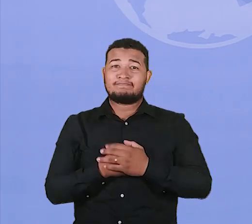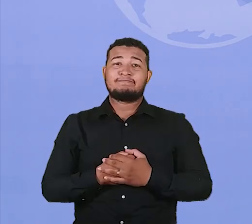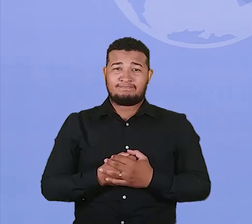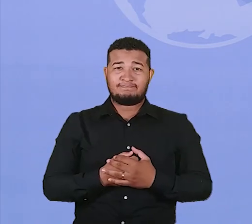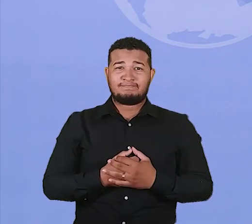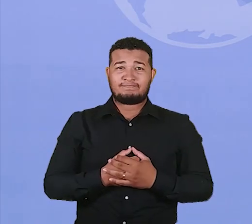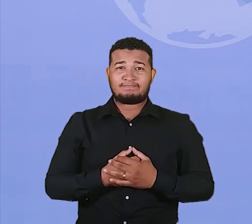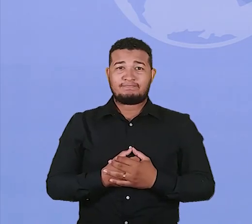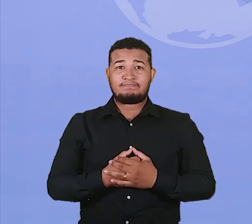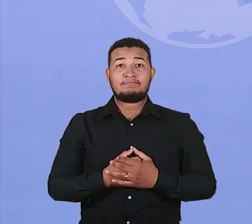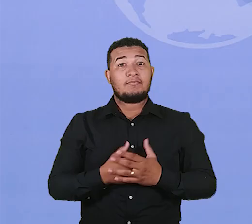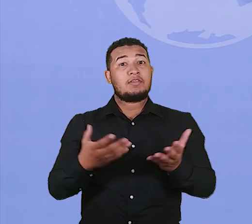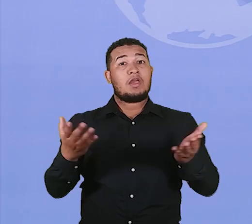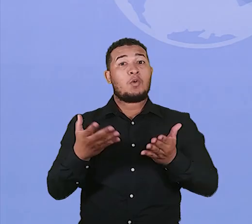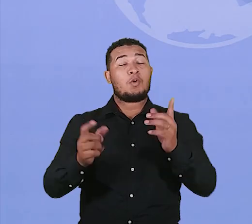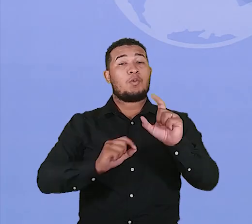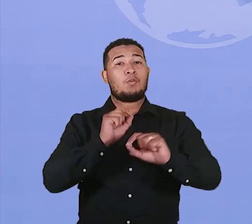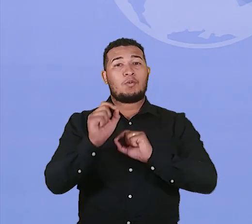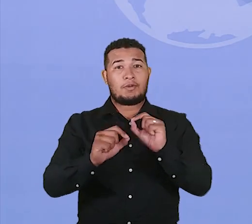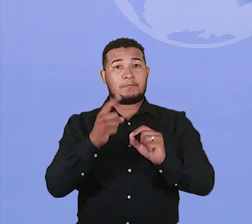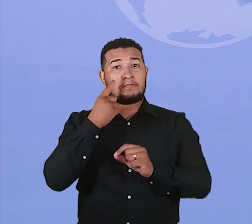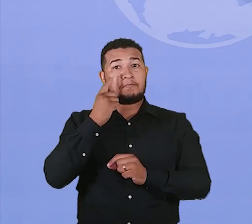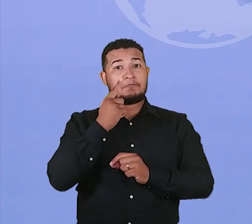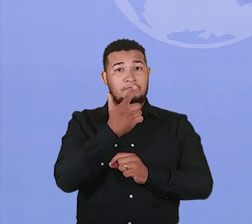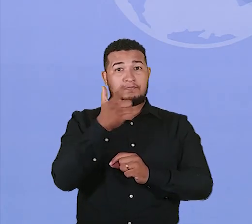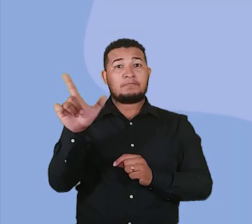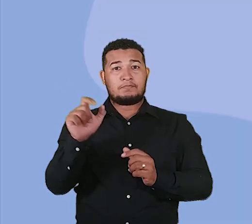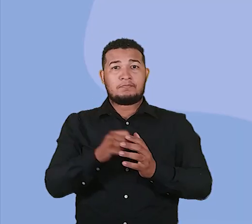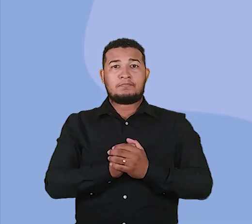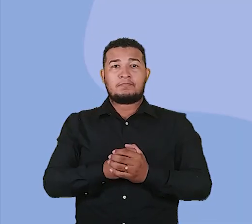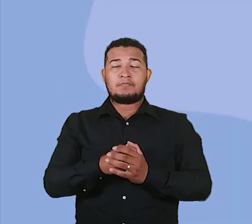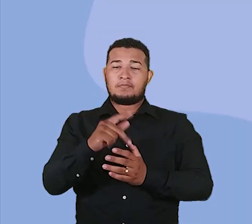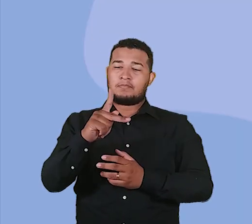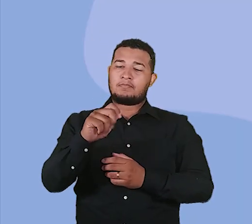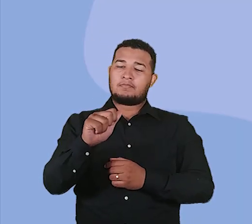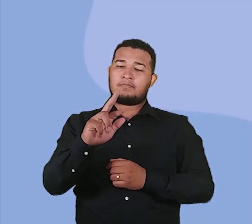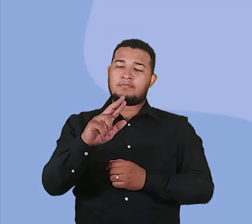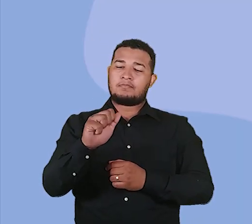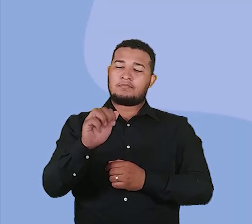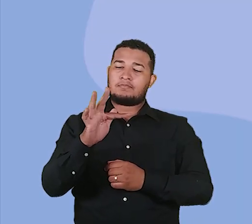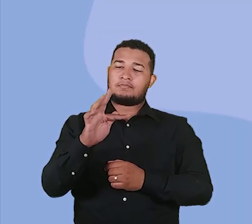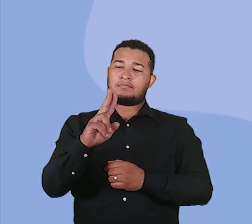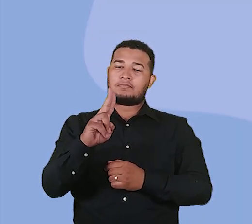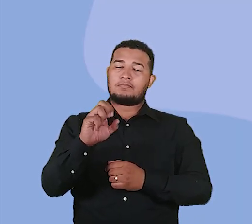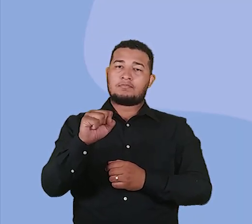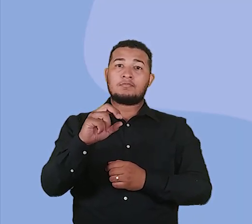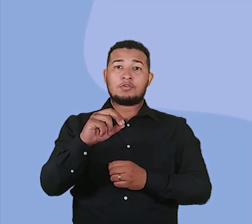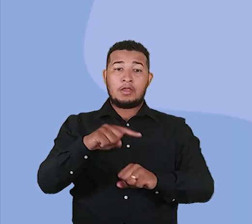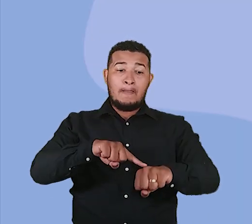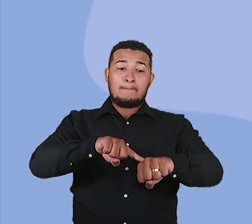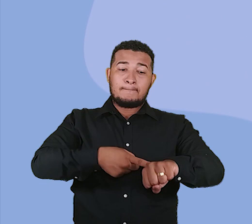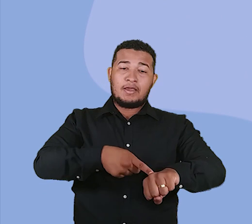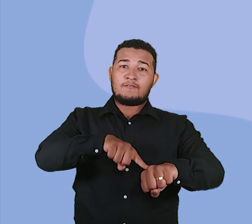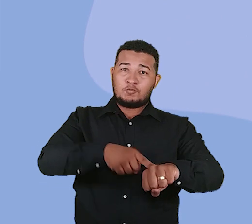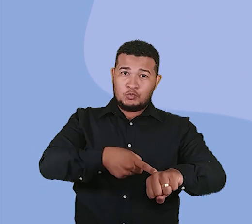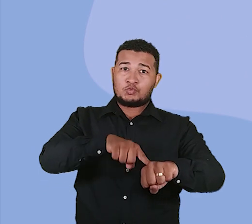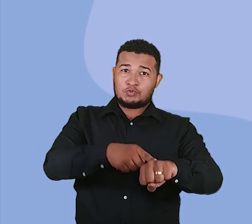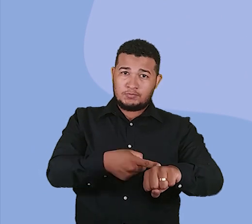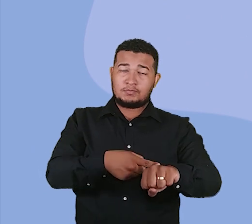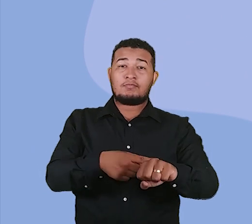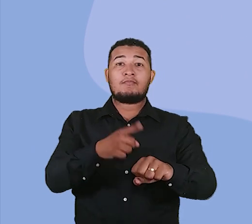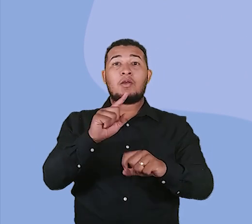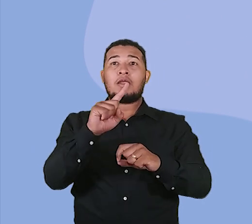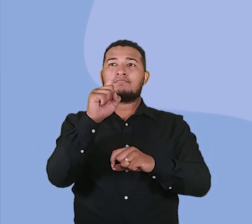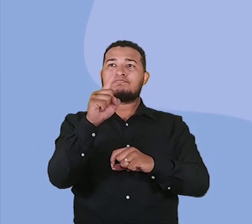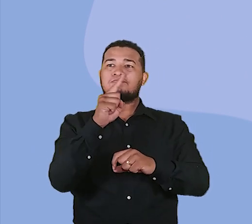provavelmente agora o próximo parafuso gente um plano inclinado ao disposto em